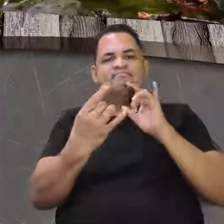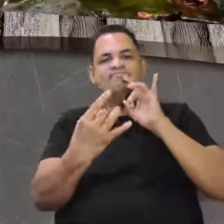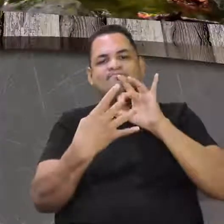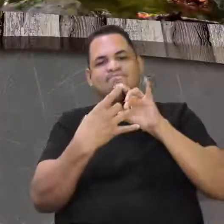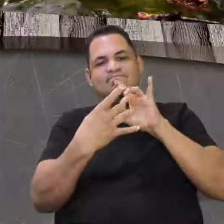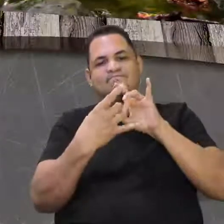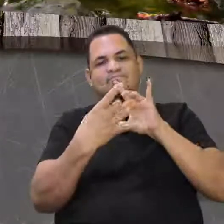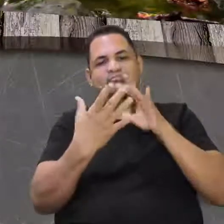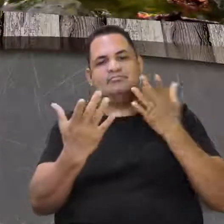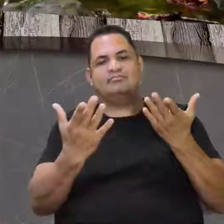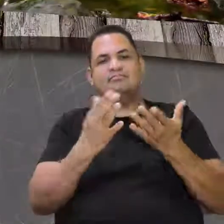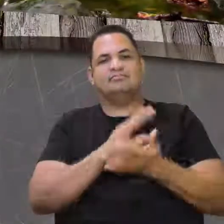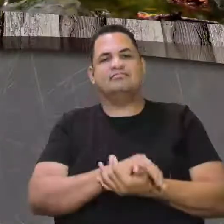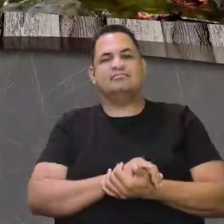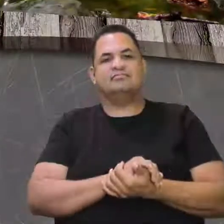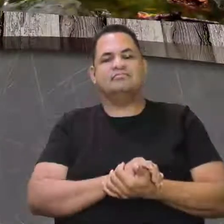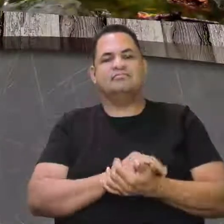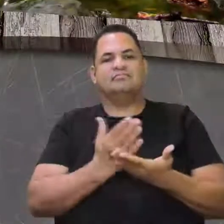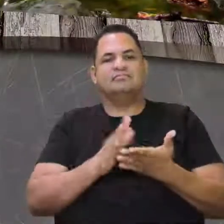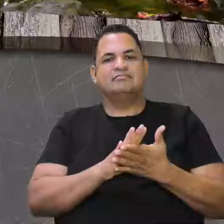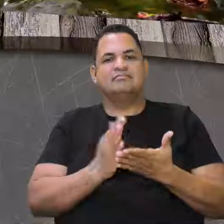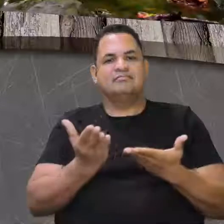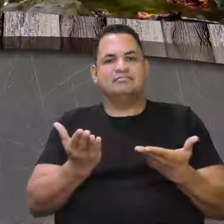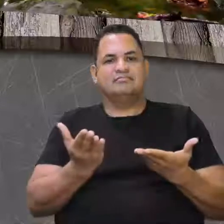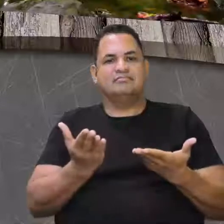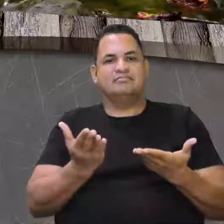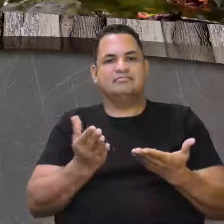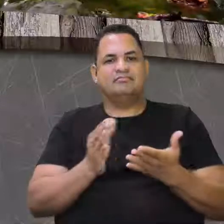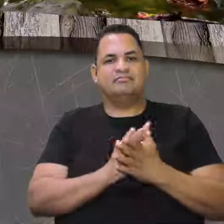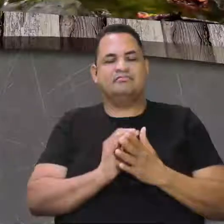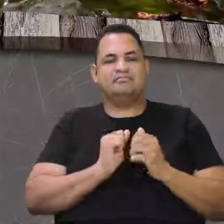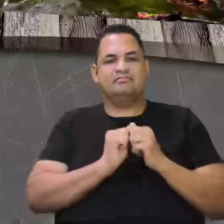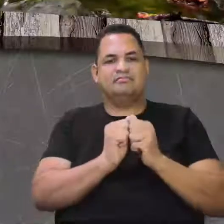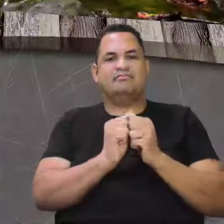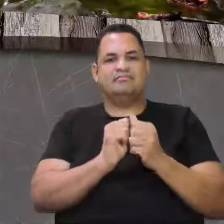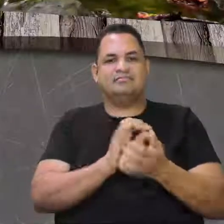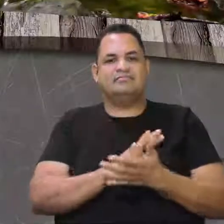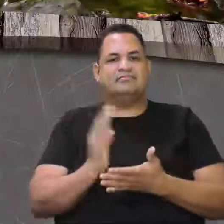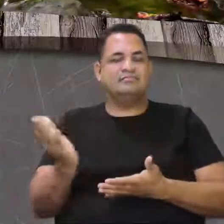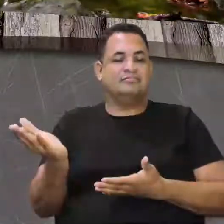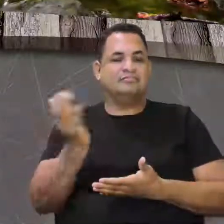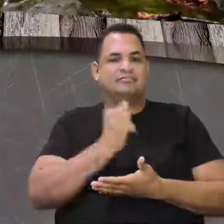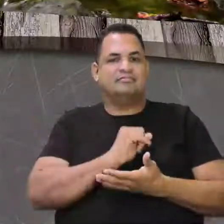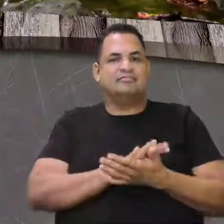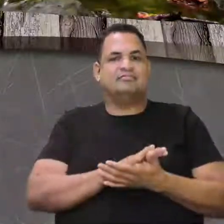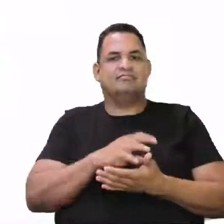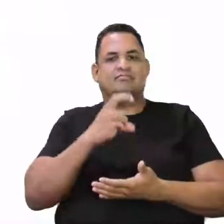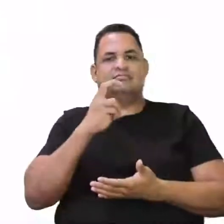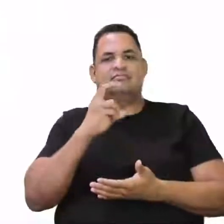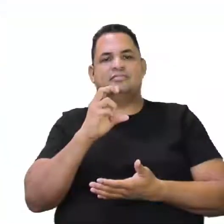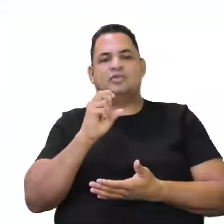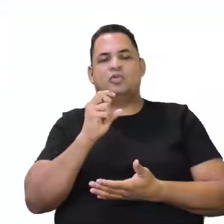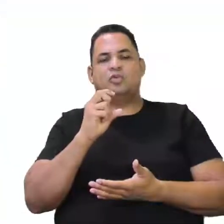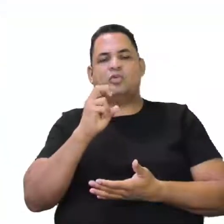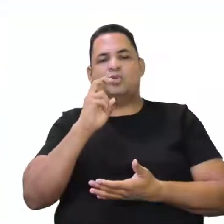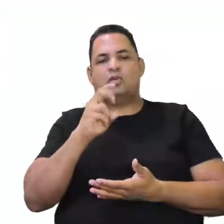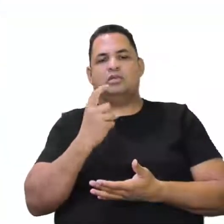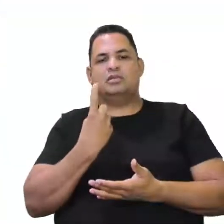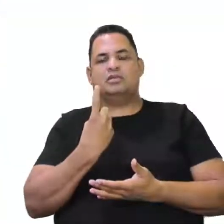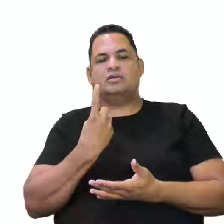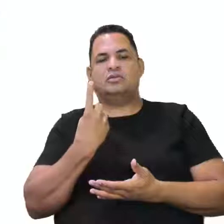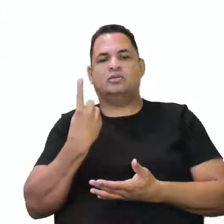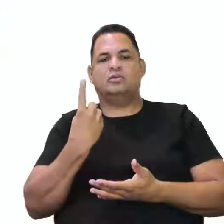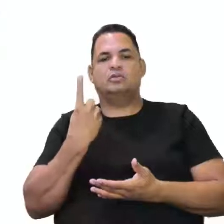feedback que a gente recebe de vocês, tá bom? Tamo junto. Vamos embora? Aula 51. Olha o que a gente